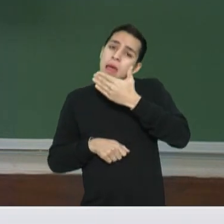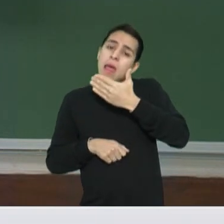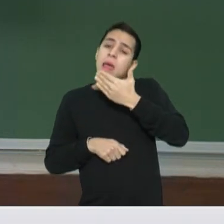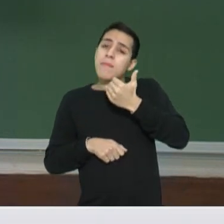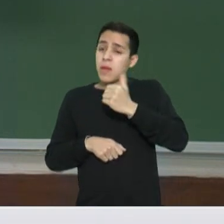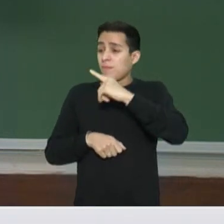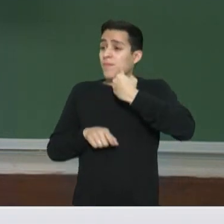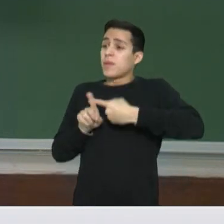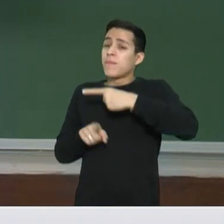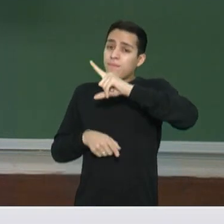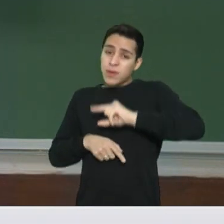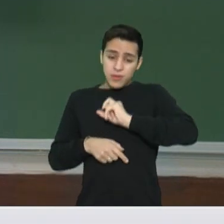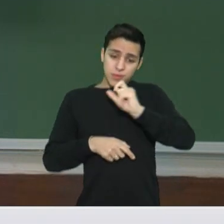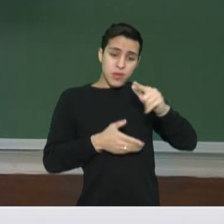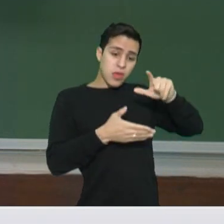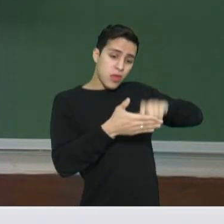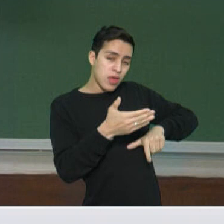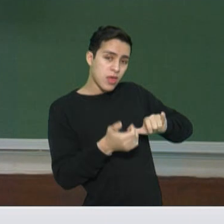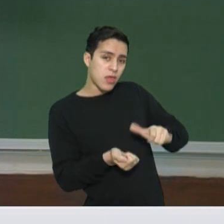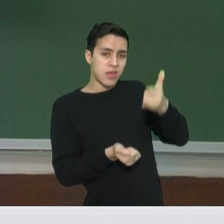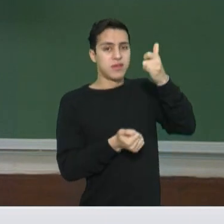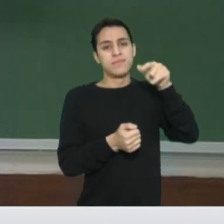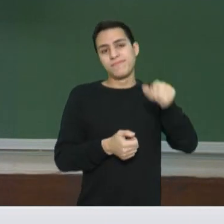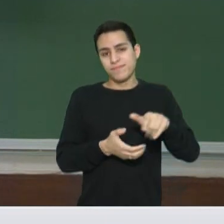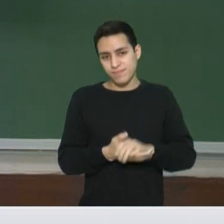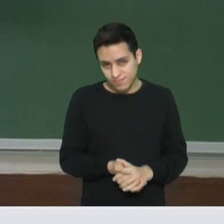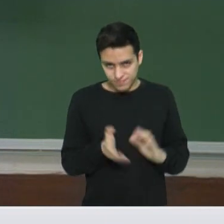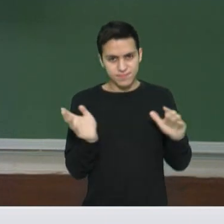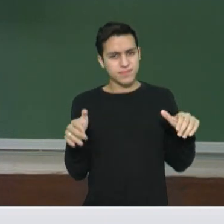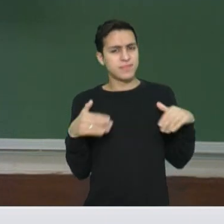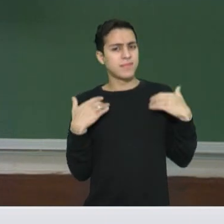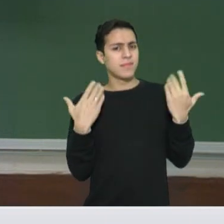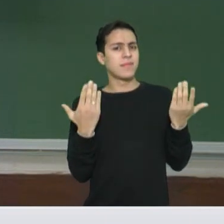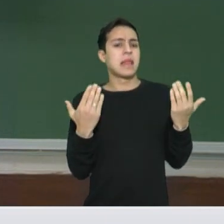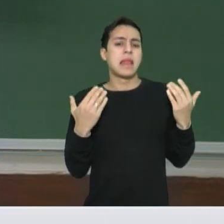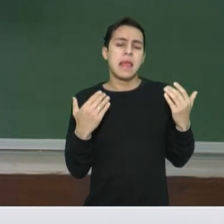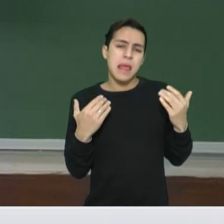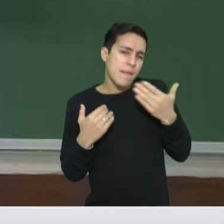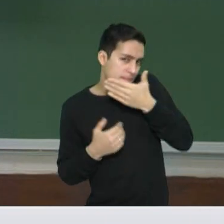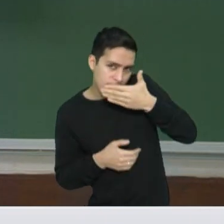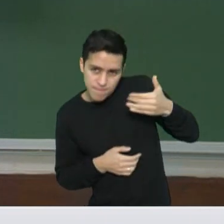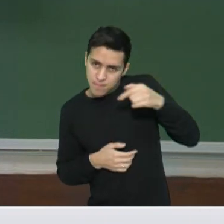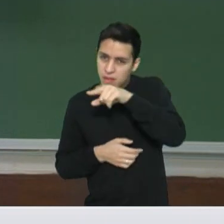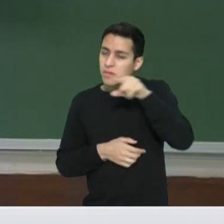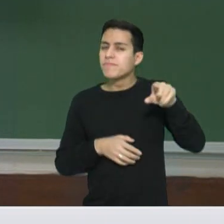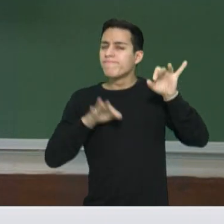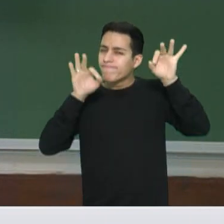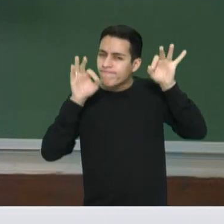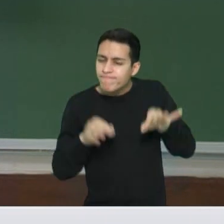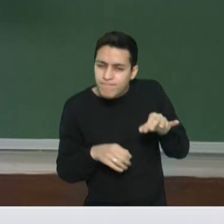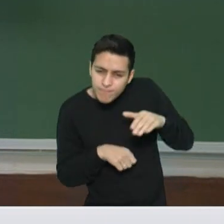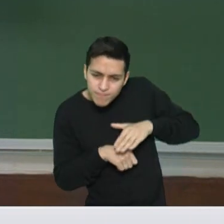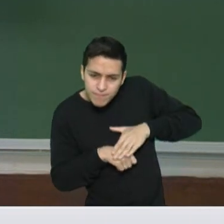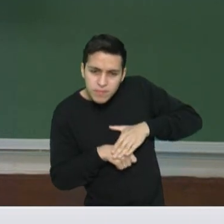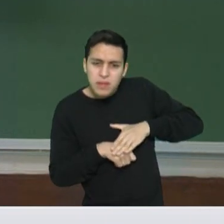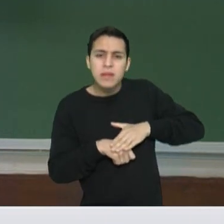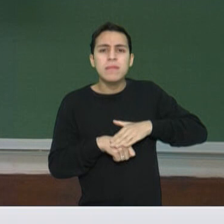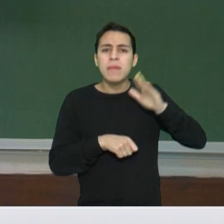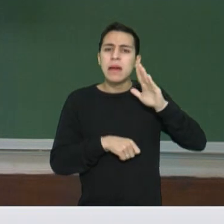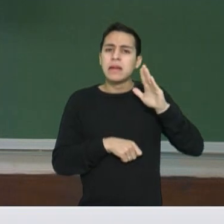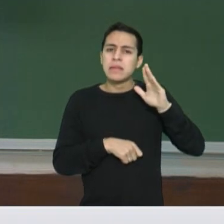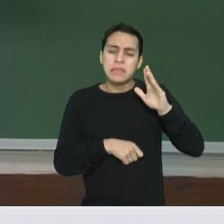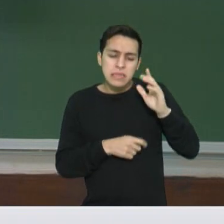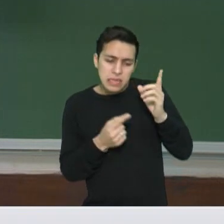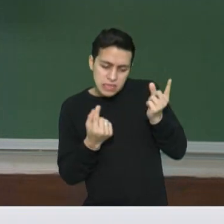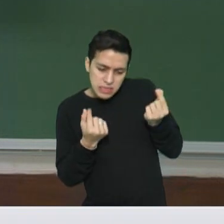os juros do cartão de crédito, né? Então é mais inteligente, né? A gente pensar em